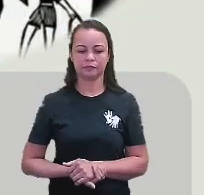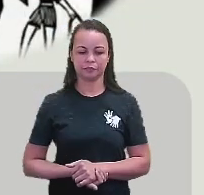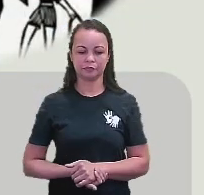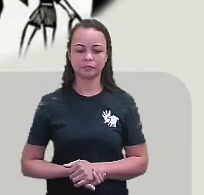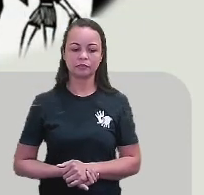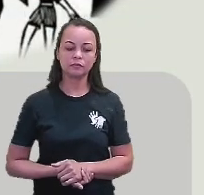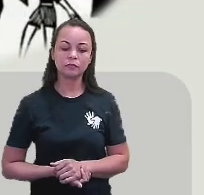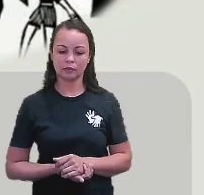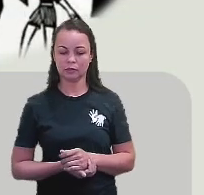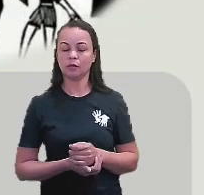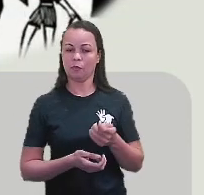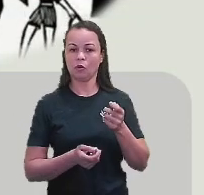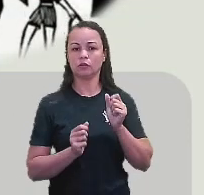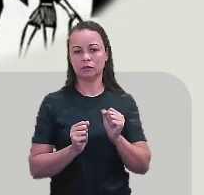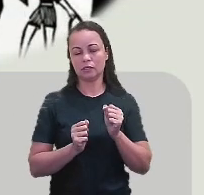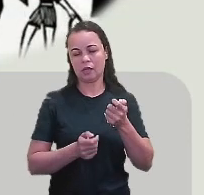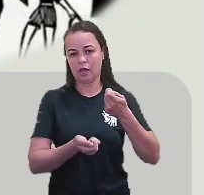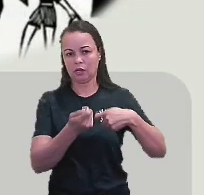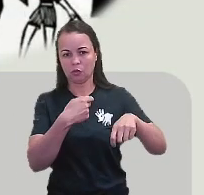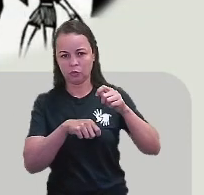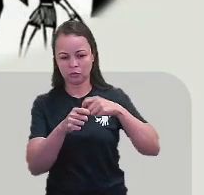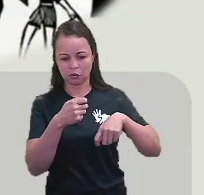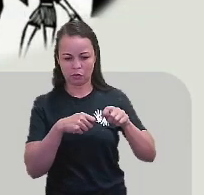As causas podem ser econômica,